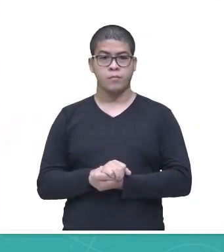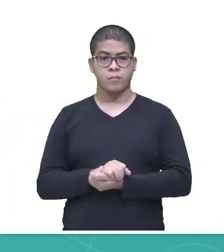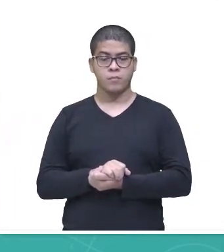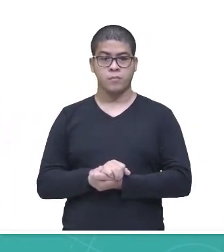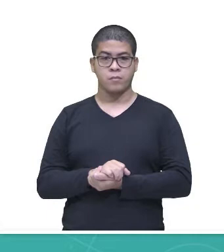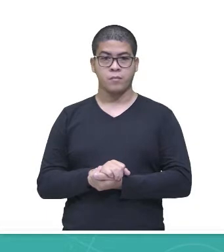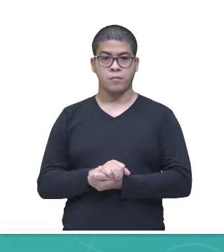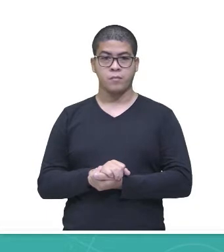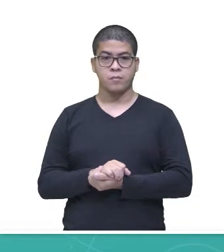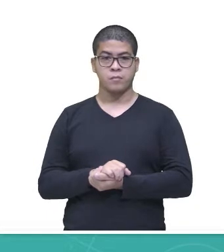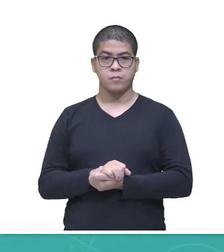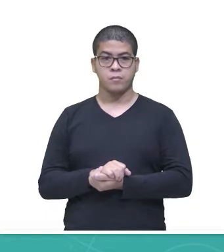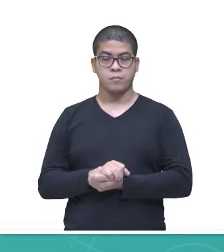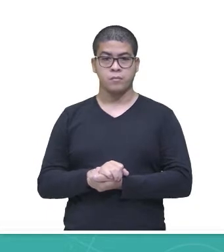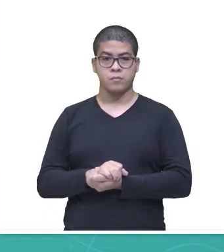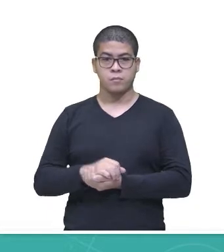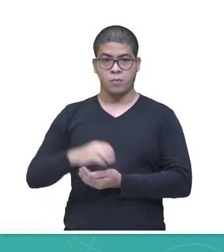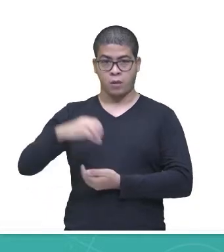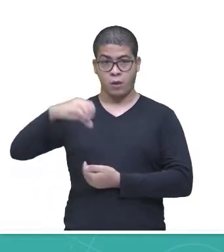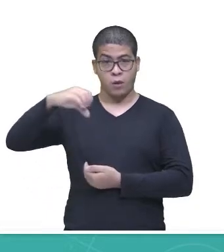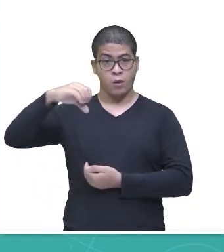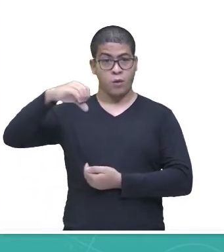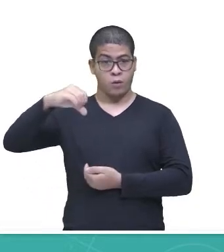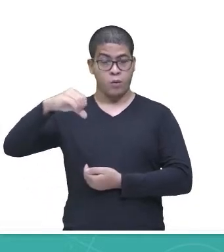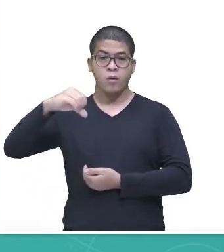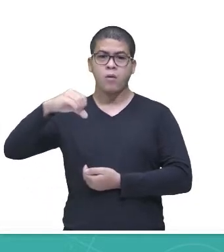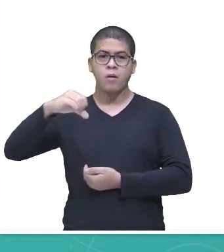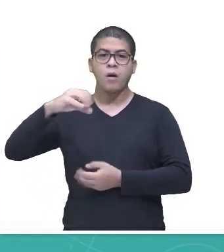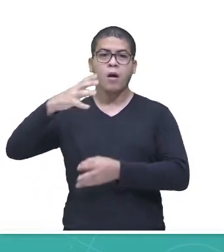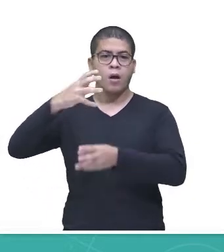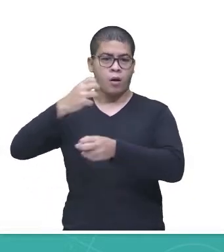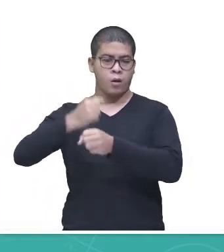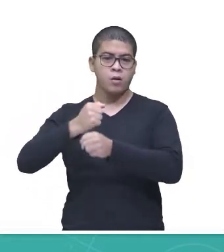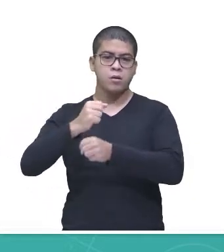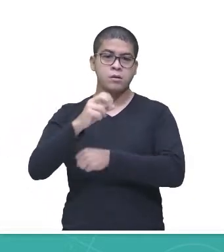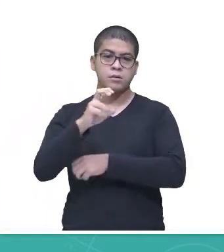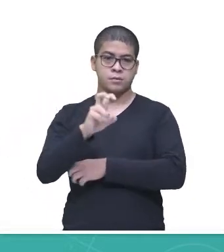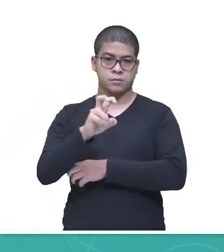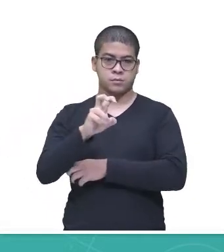2 mais 7, 9 e o 5.